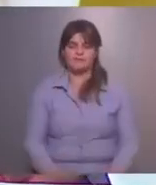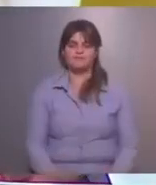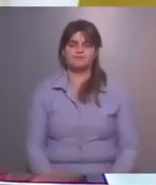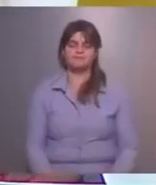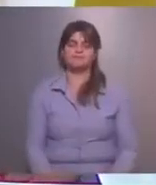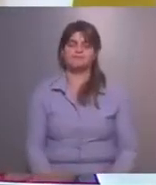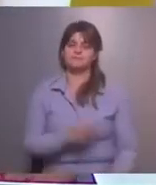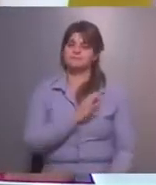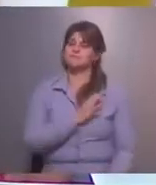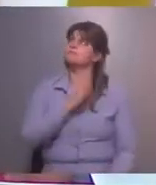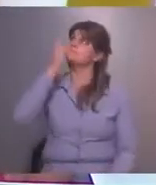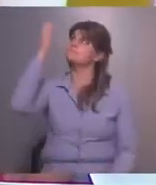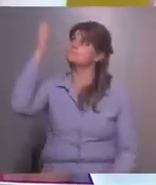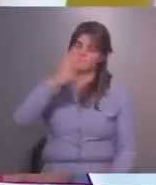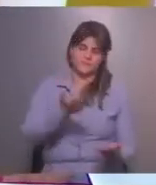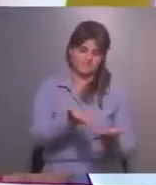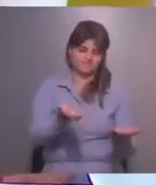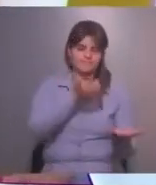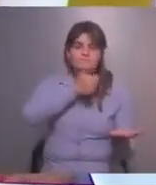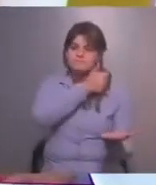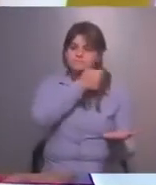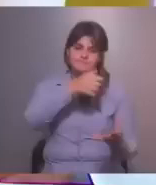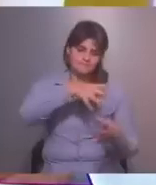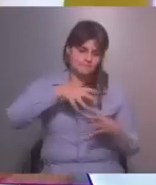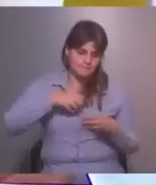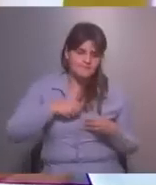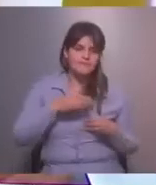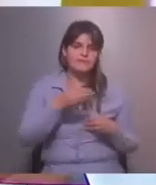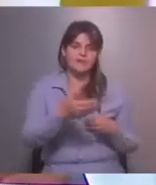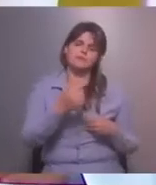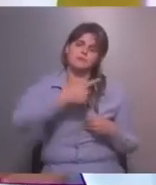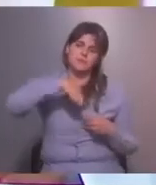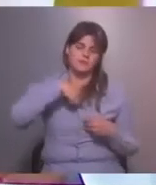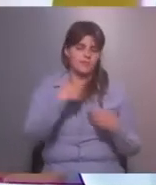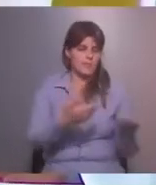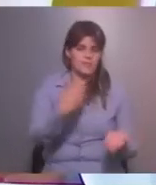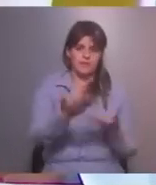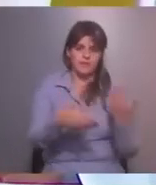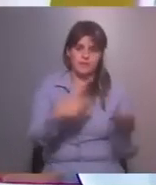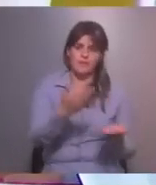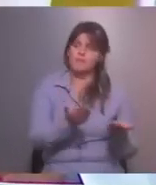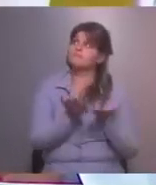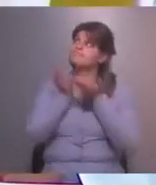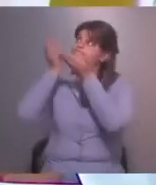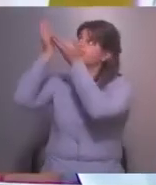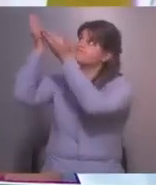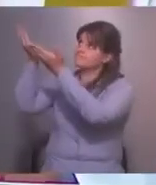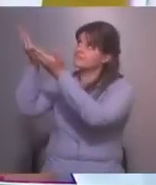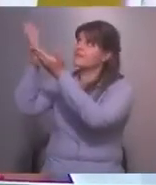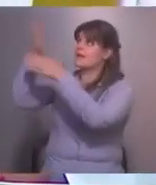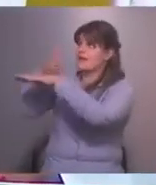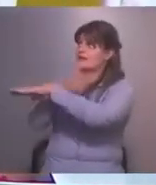Aceitai, Senhor, a nossa oblação, na qual se realiza a gloriosa permuta de dons, de modo que, oferecendo-vos o que nos